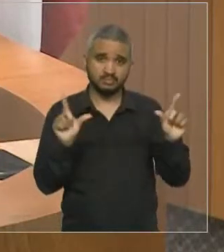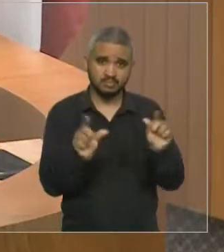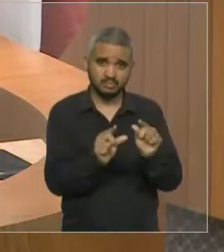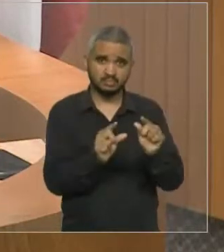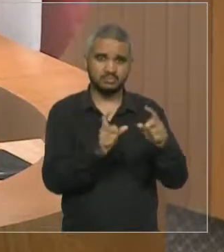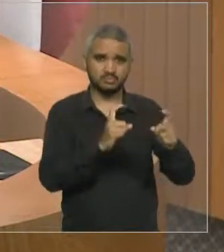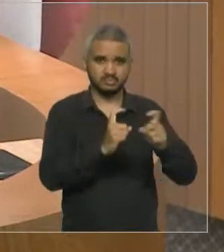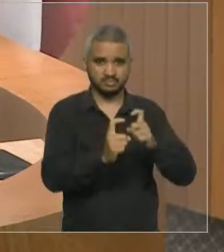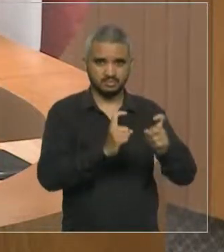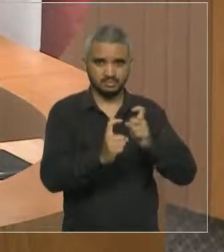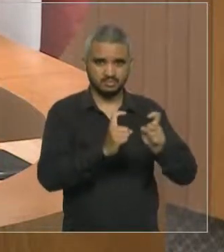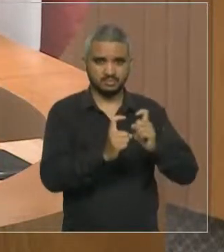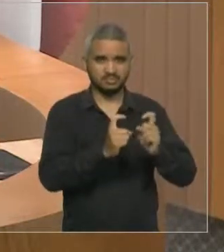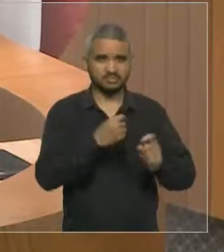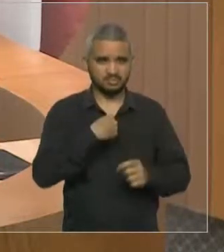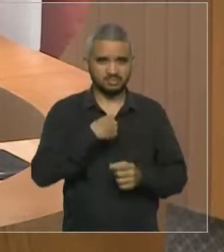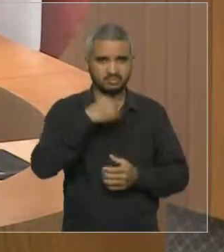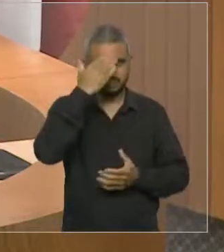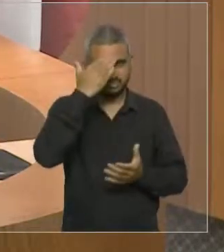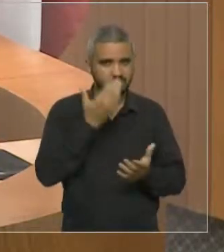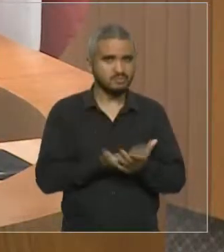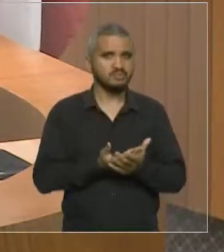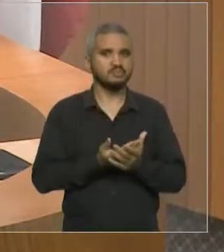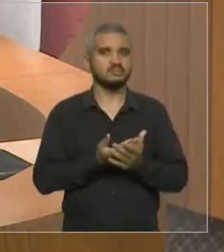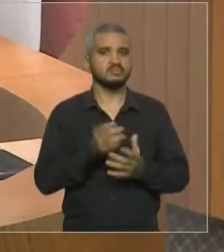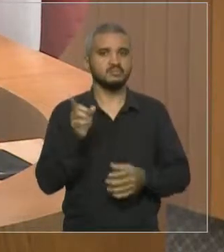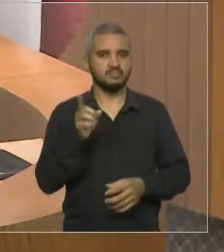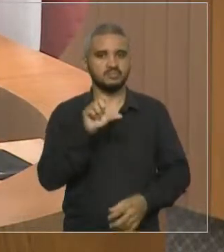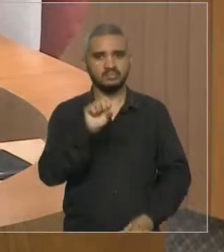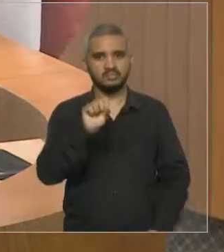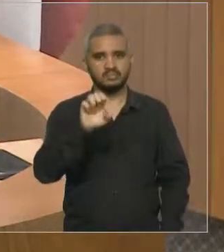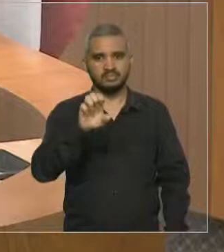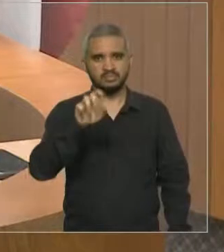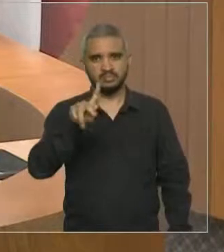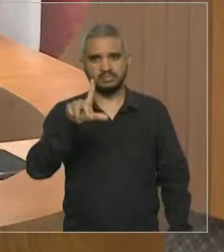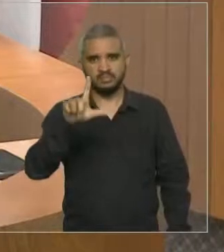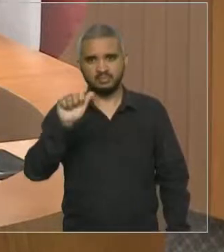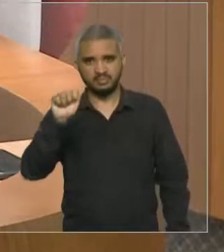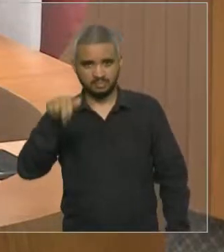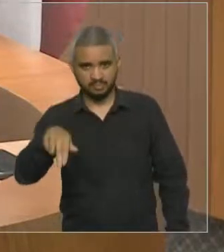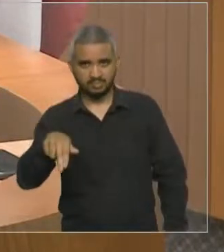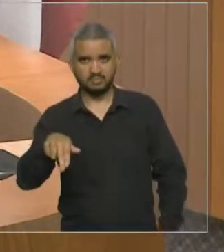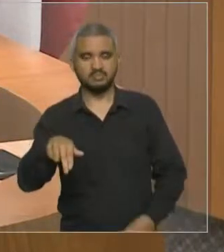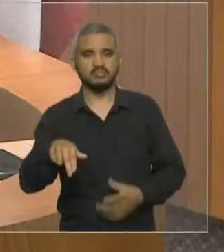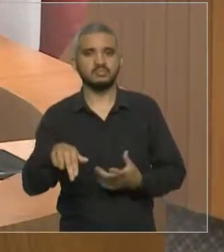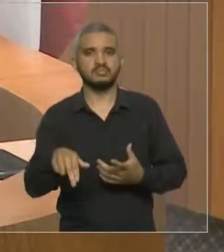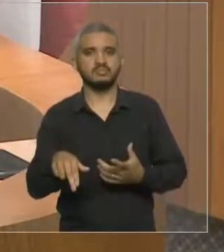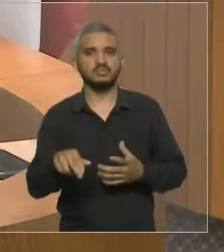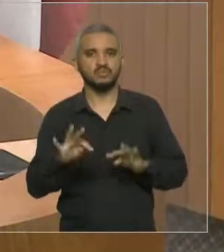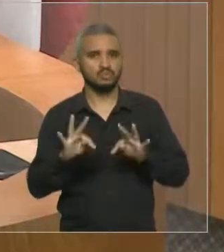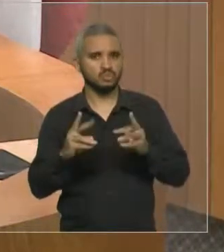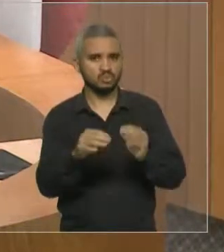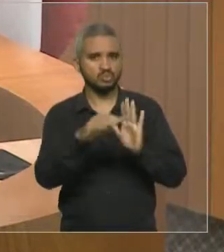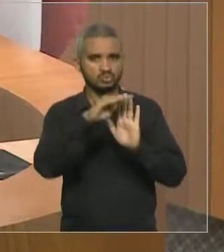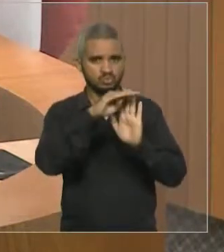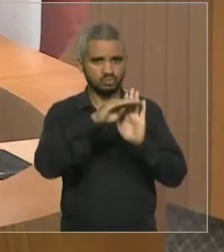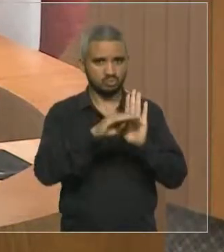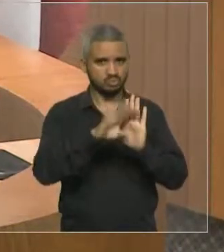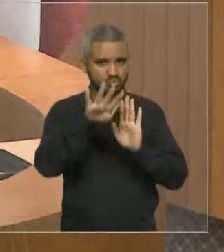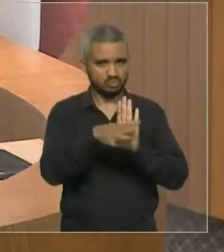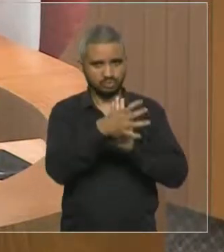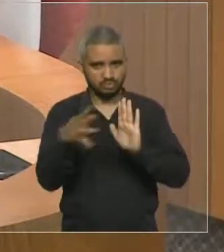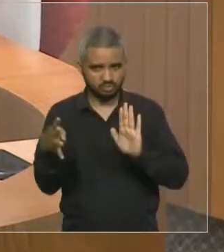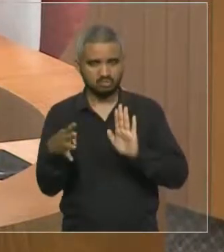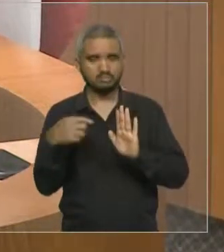na gestão da seplan é de toda essa massa e de ativos e um planejamento de longo prazo é